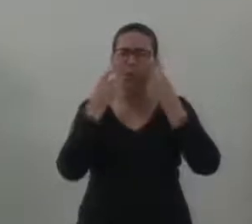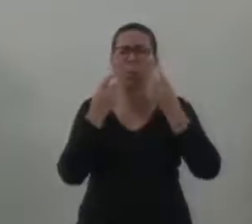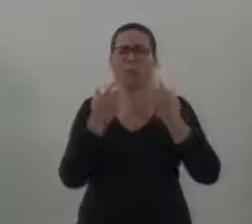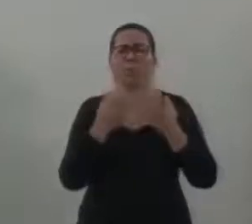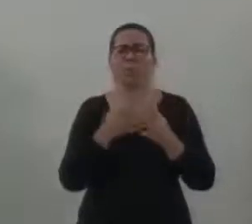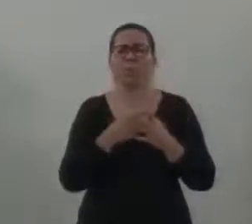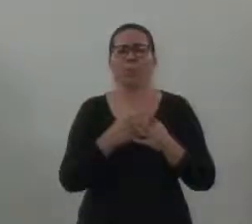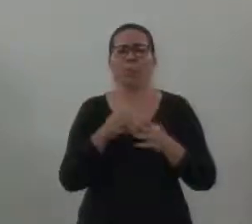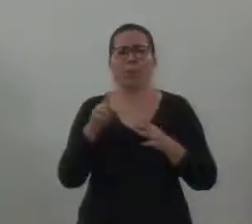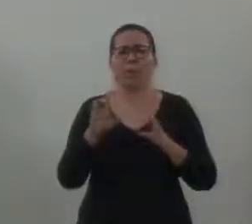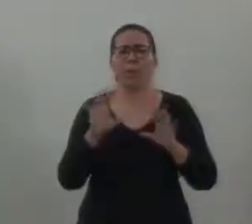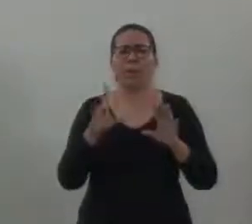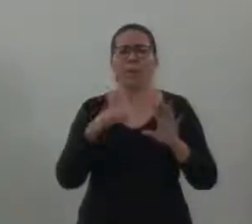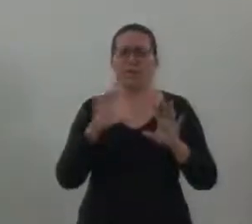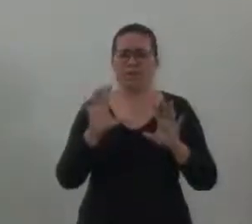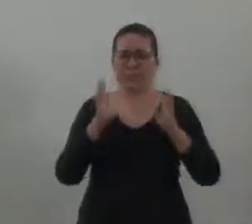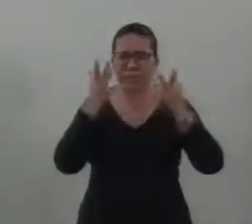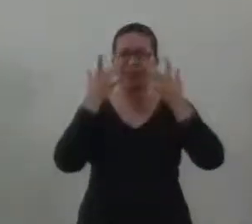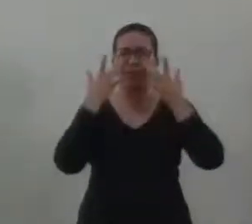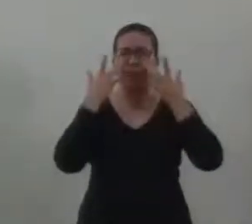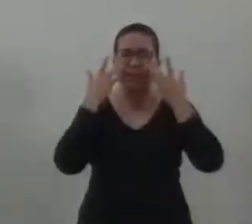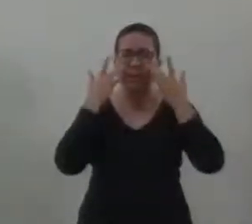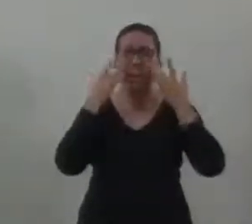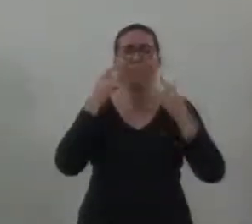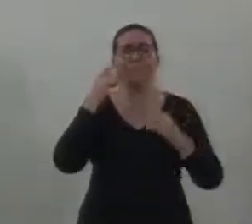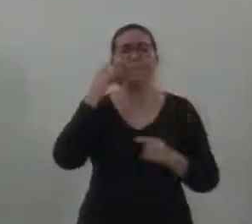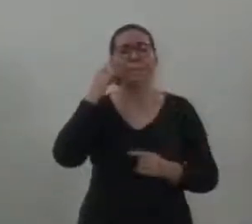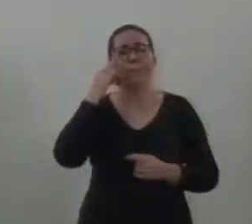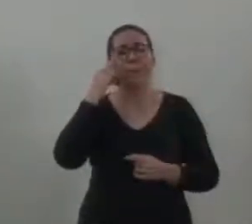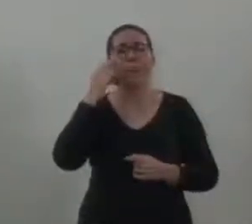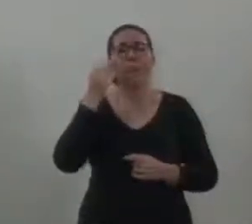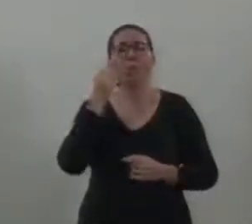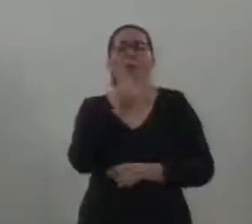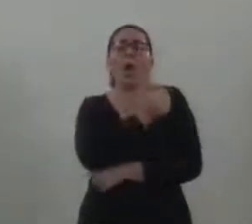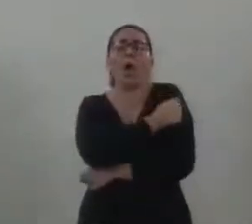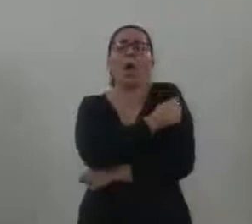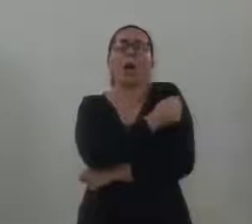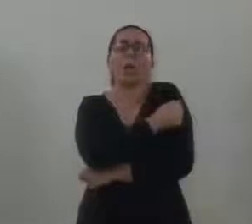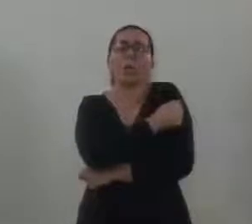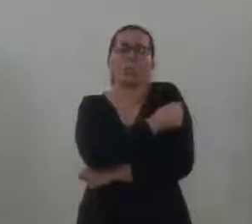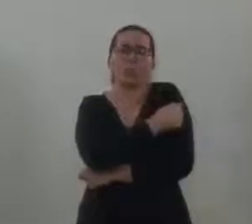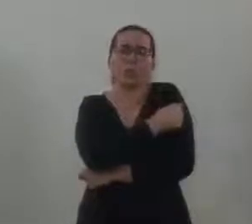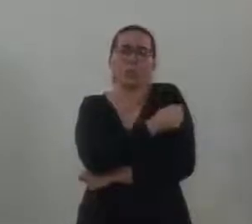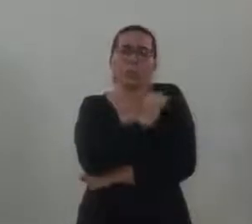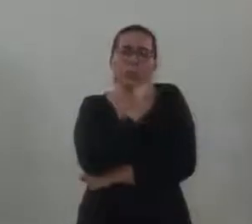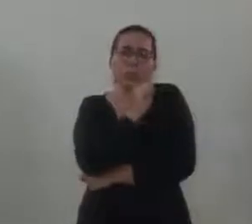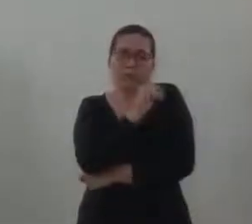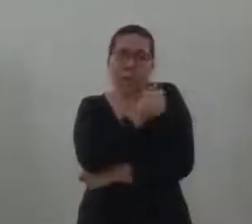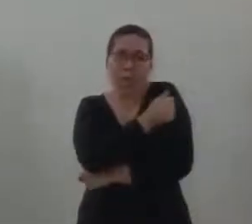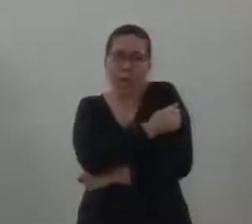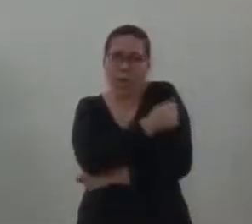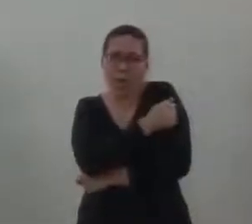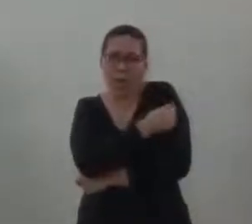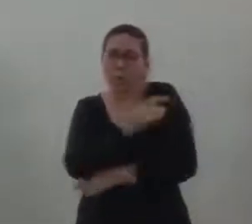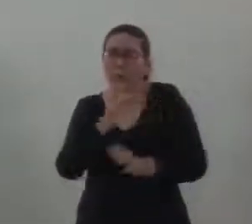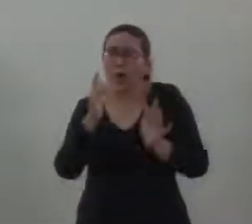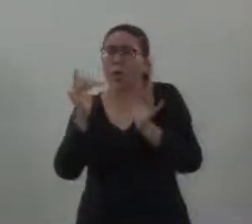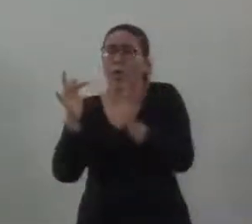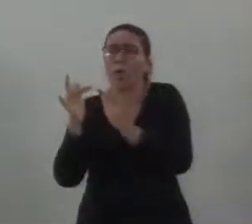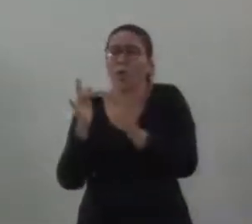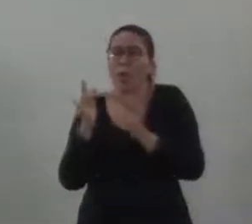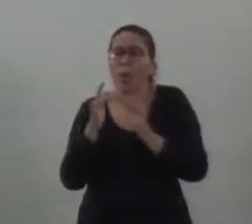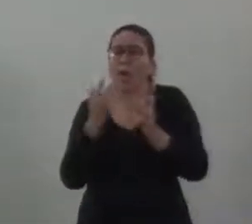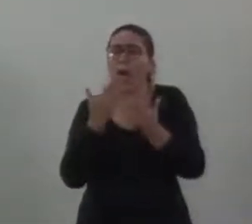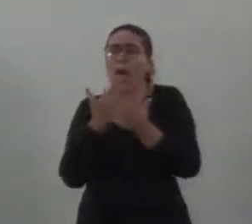pensa em Festevi, a gente já lembra do envolvimento dos alunos. Se os alunos vão se envolver com as